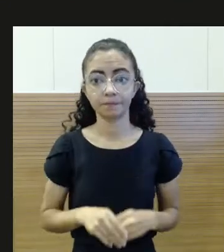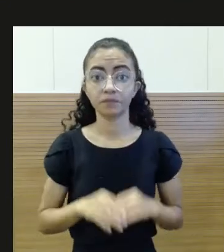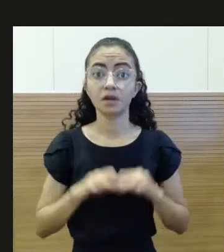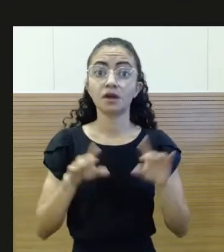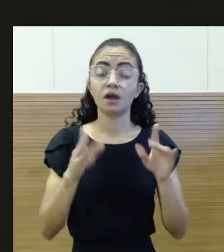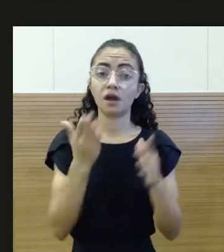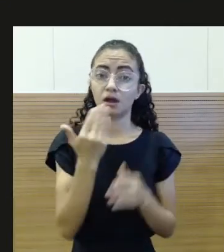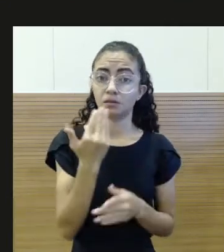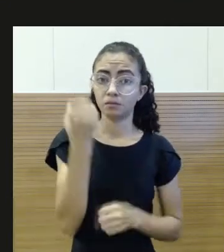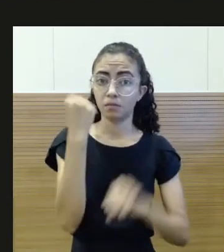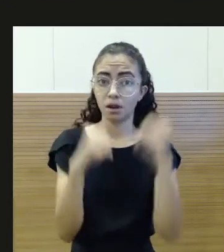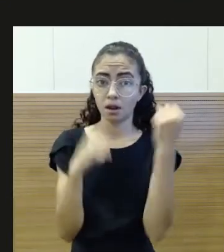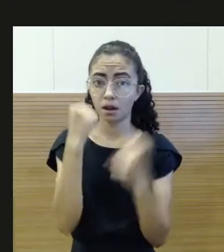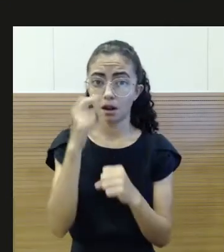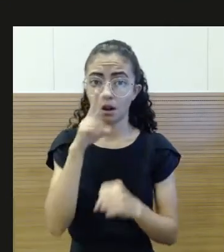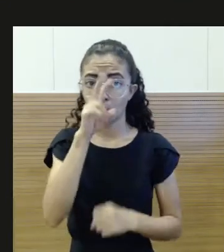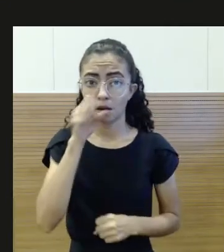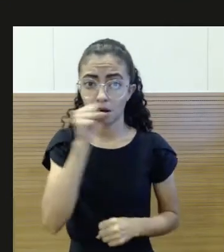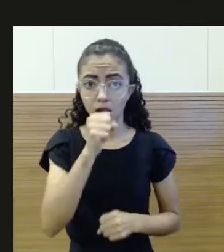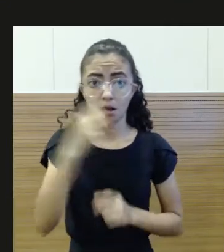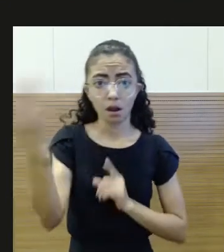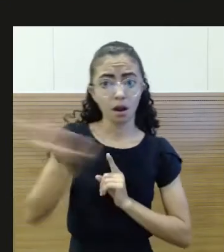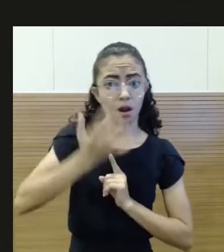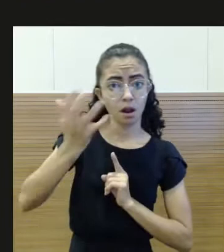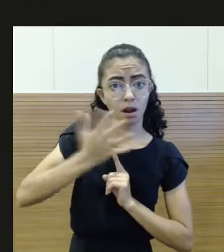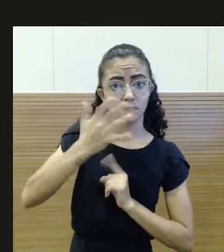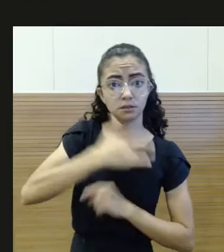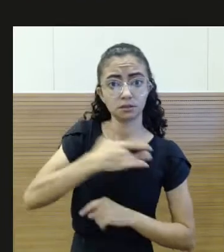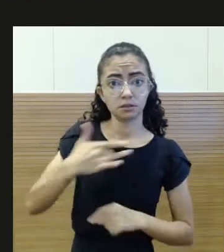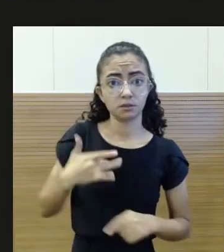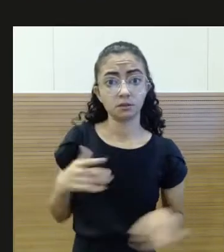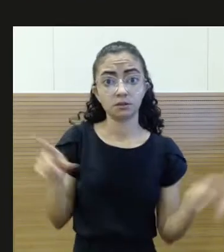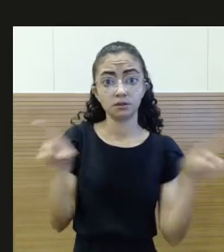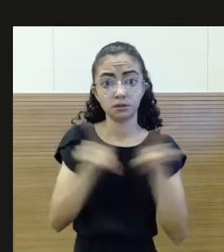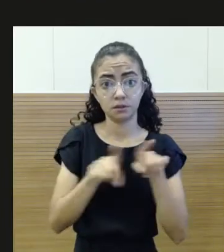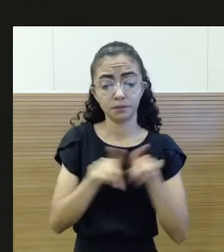apenas o perfil nutricional da dieta. Aqui vocês veem 7